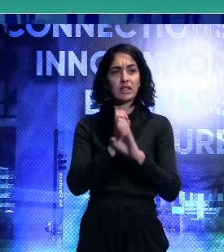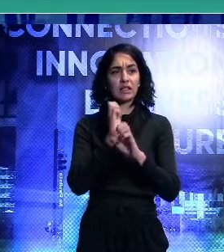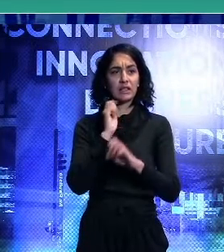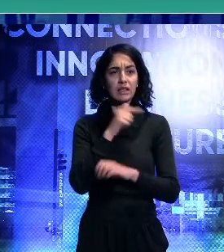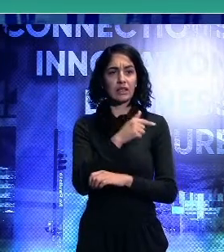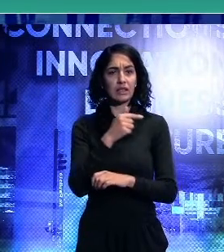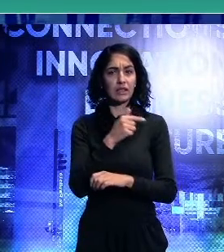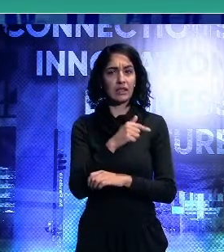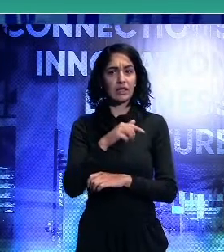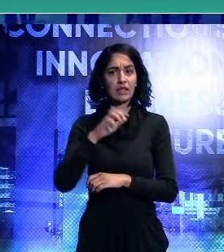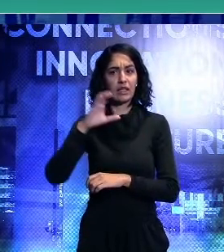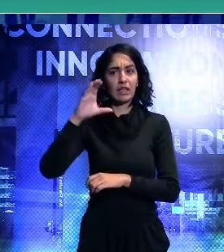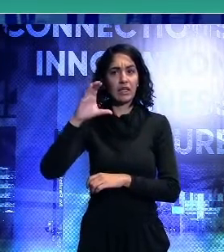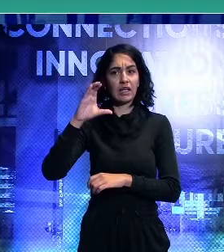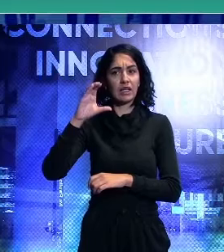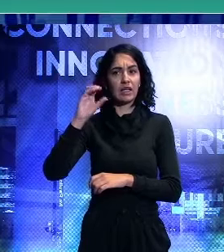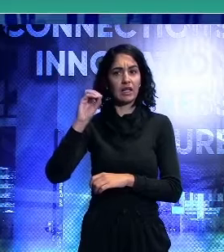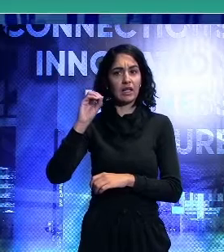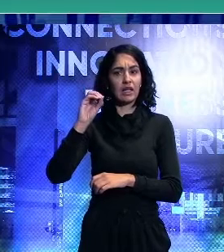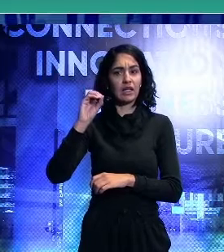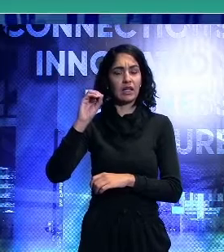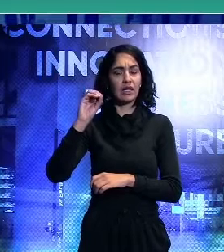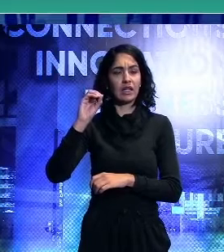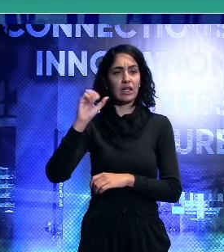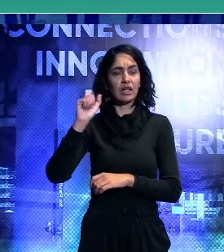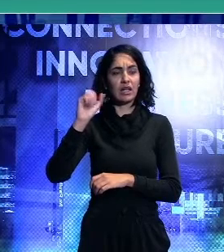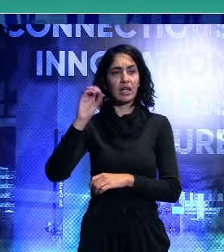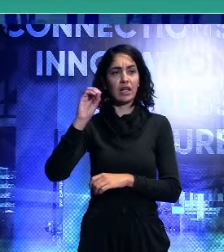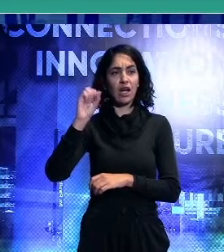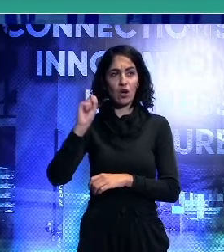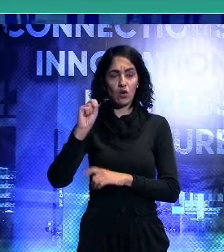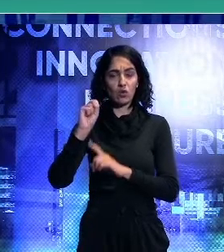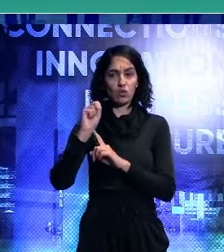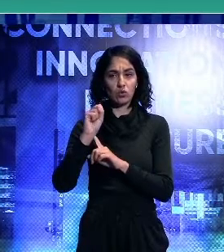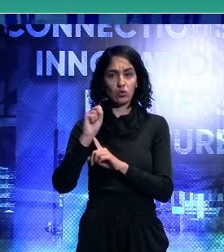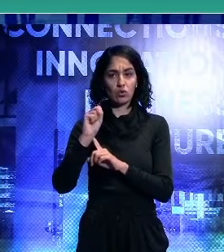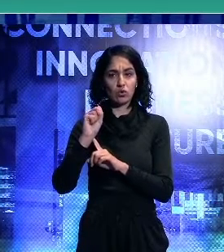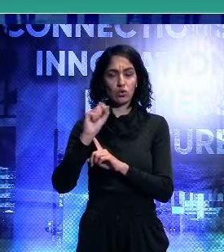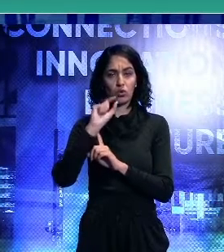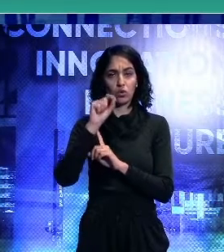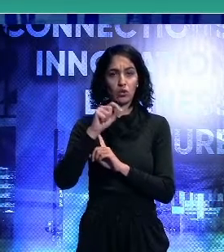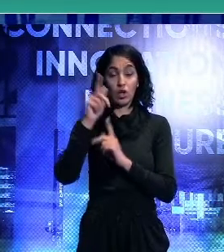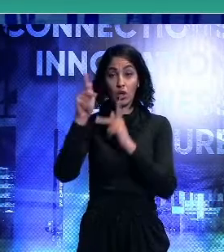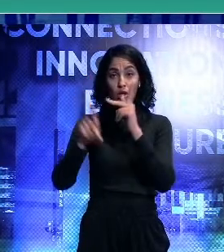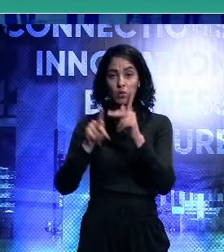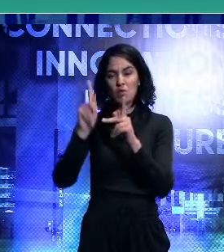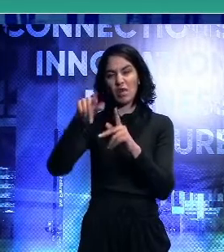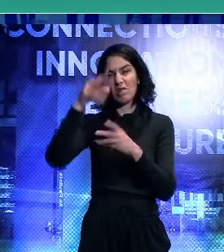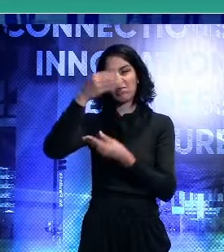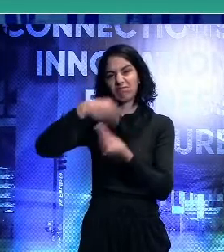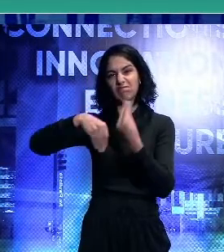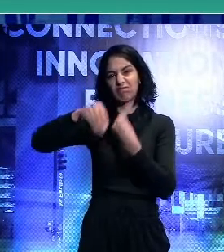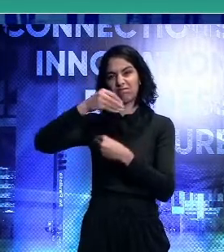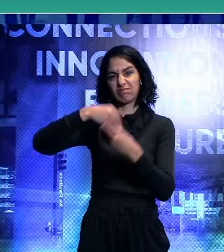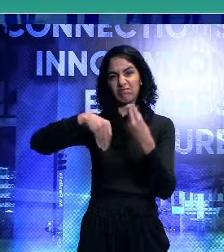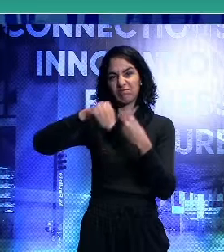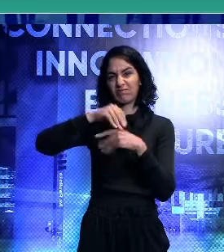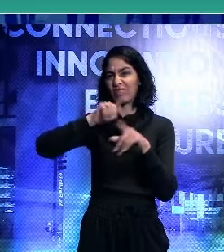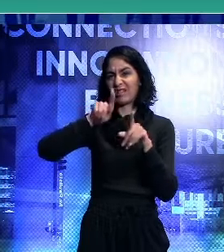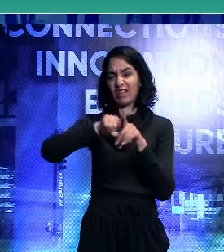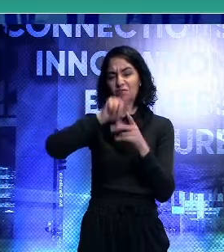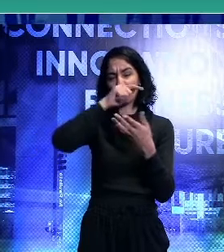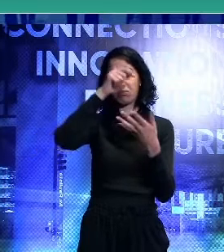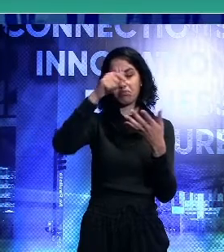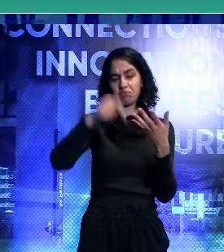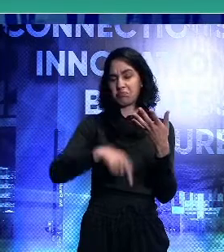Show de bola. Normalmente na trilha de cloud, o público ele é um pouco misto, né? Tem dev, tem de infra, né? Tudo mais.